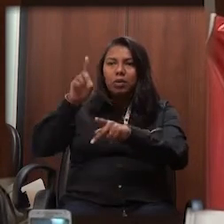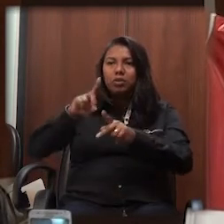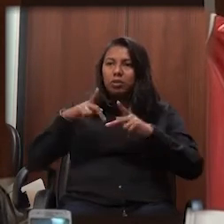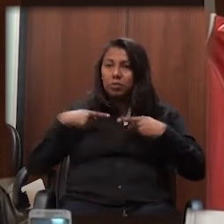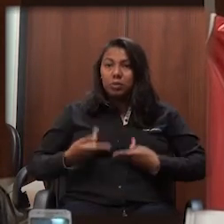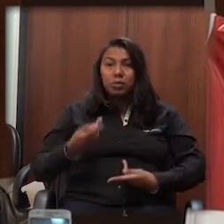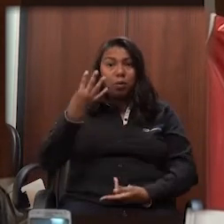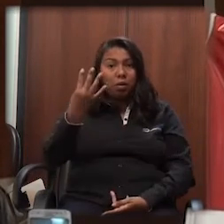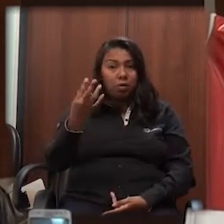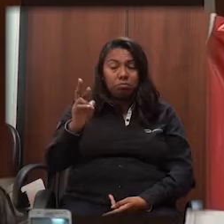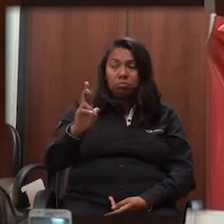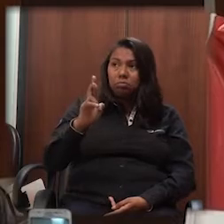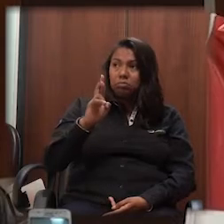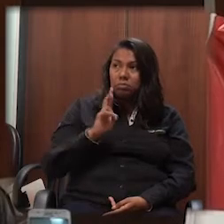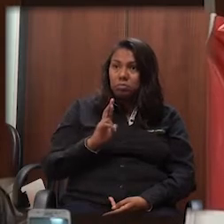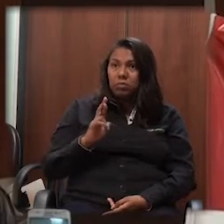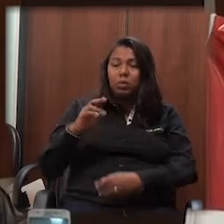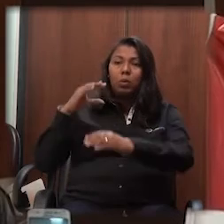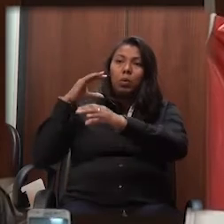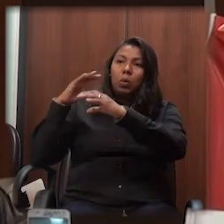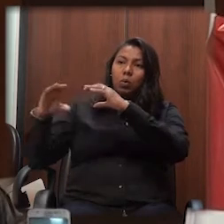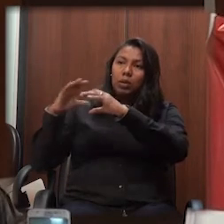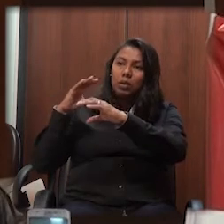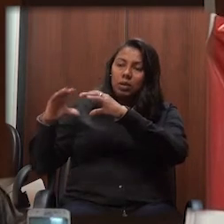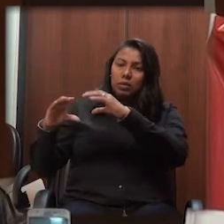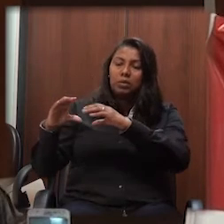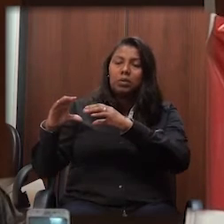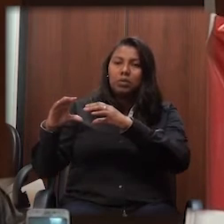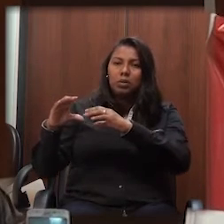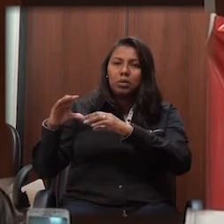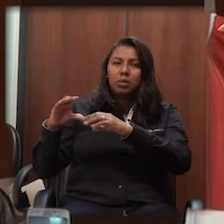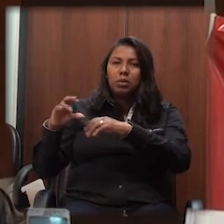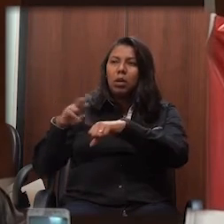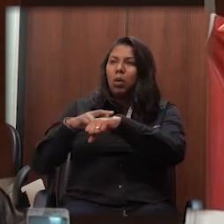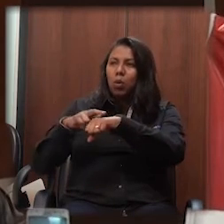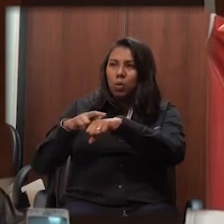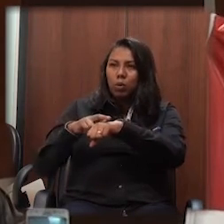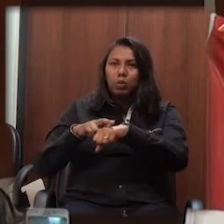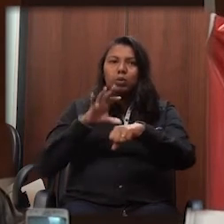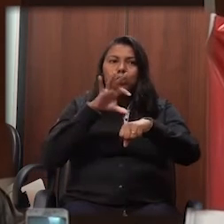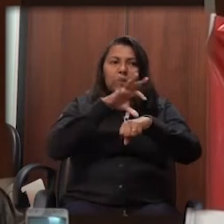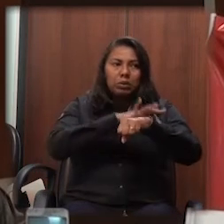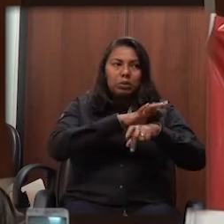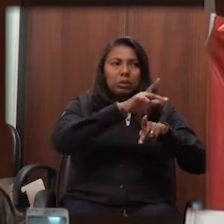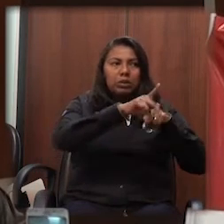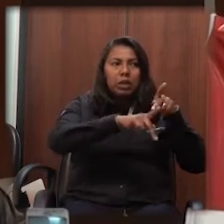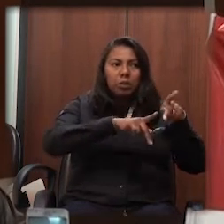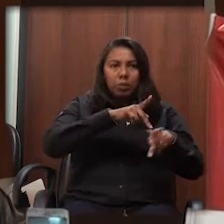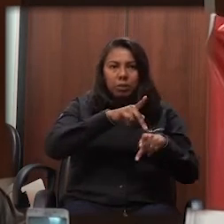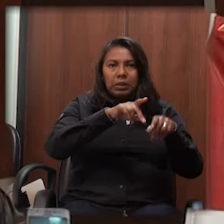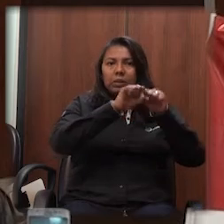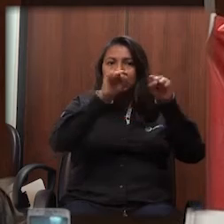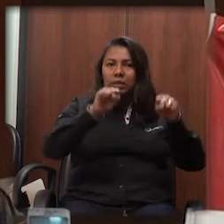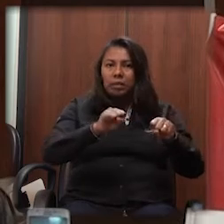4 respostas. Educomunicação, ali em roxo. Segurança pública e sistema de justiça, também